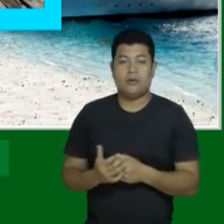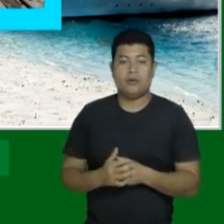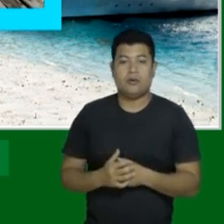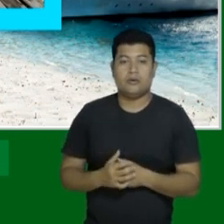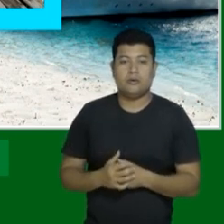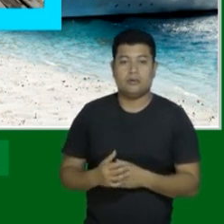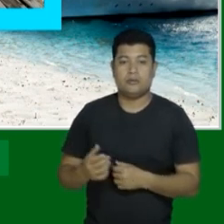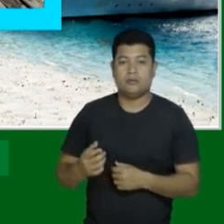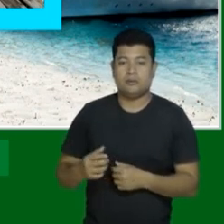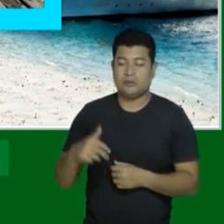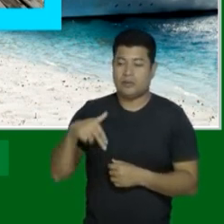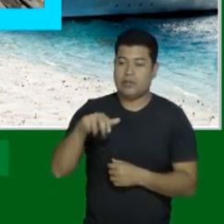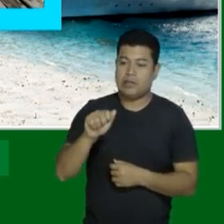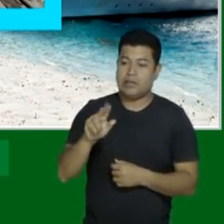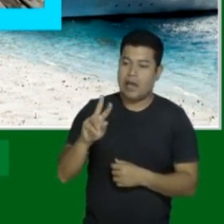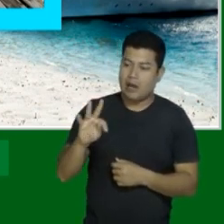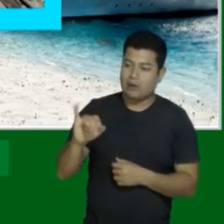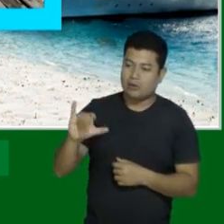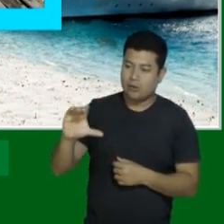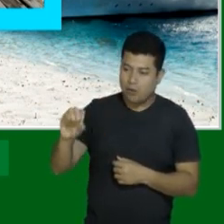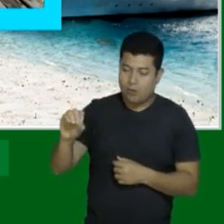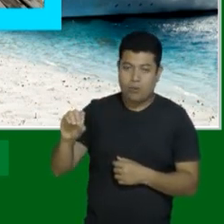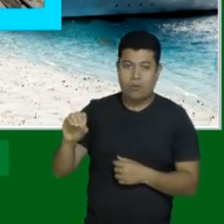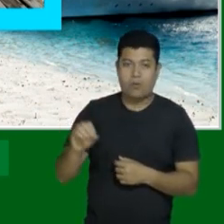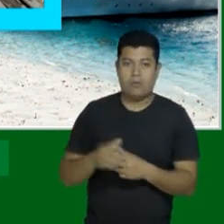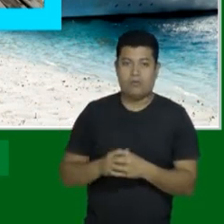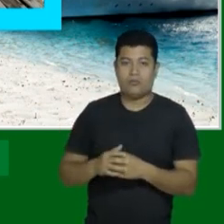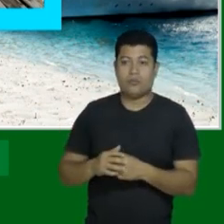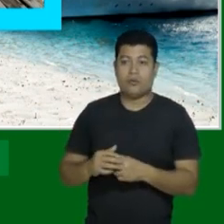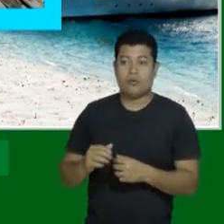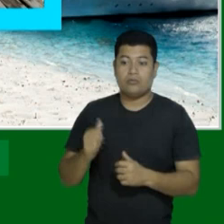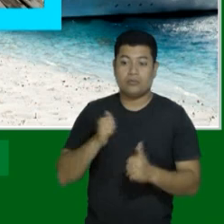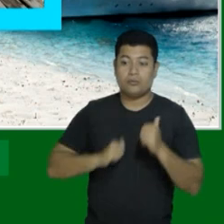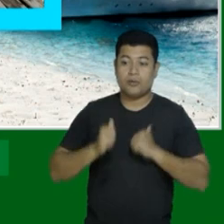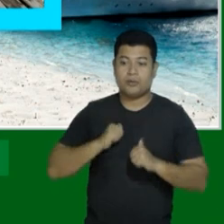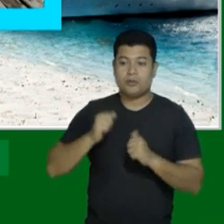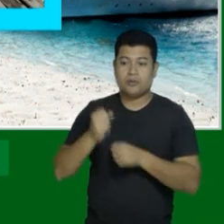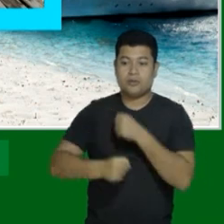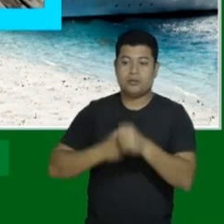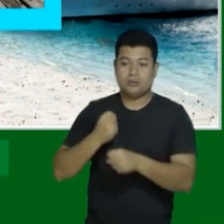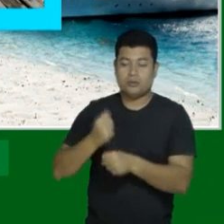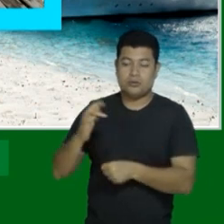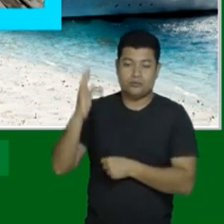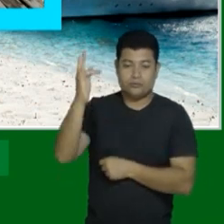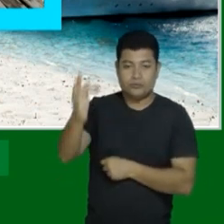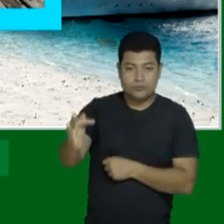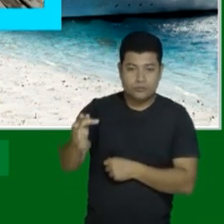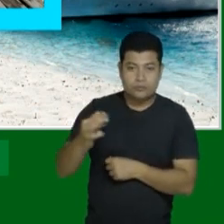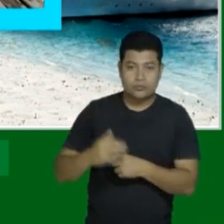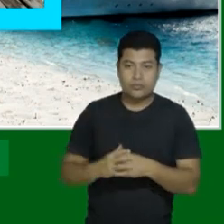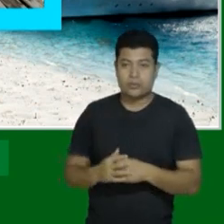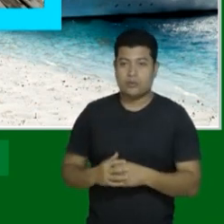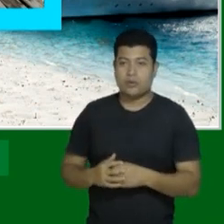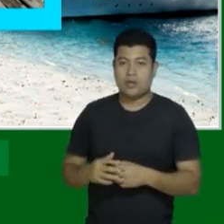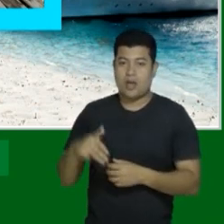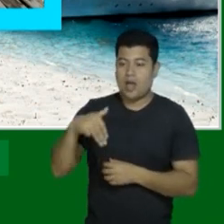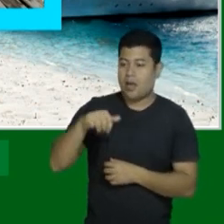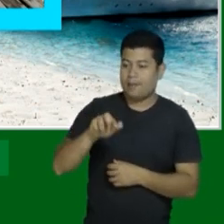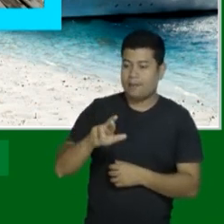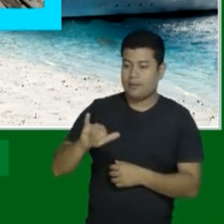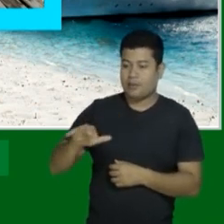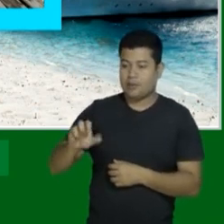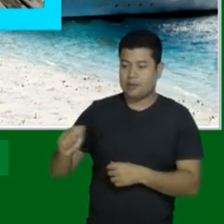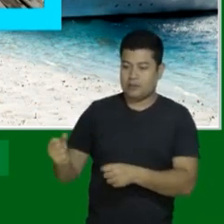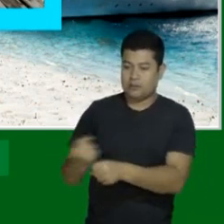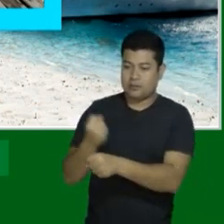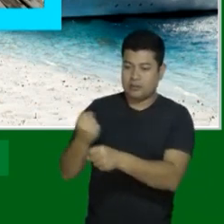nos espera no que diz respeito a cruzeiros, a marina, o parque aqui que está sendo,